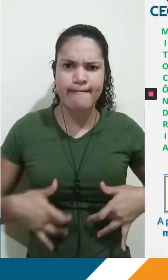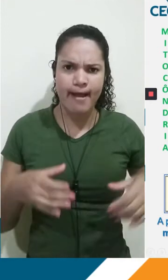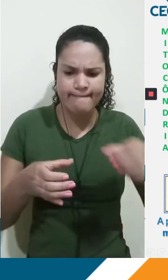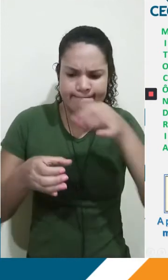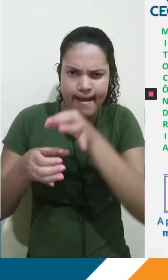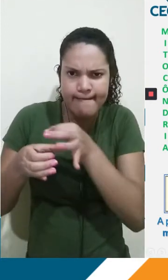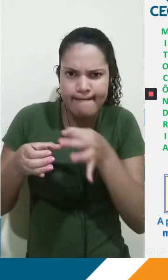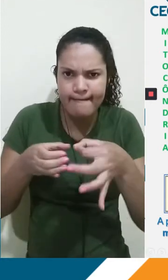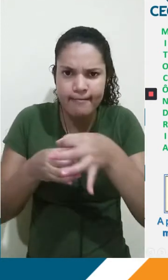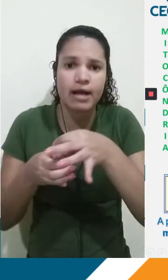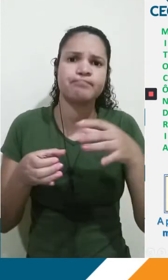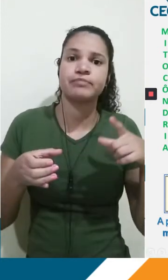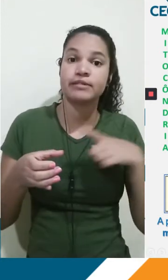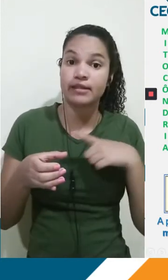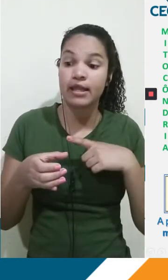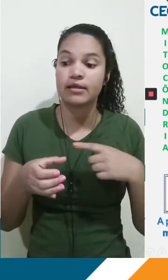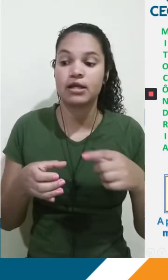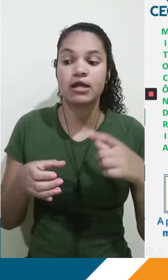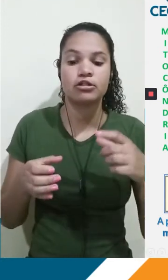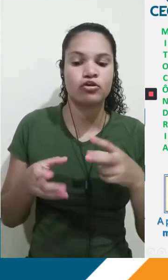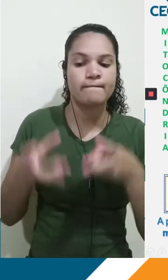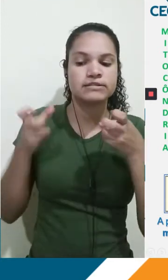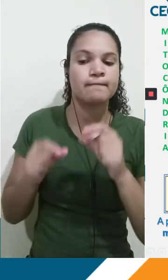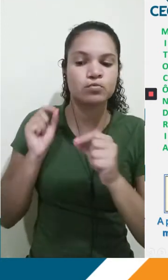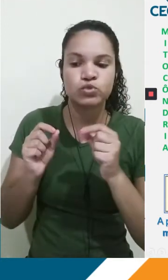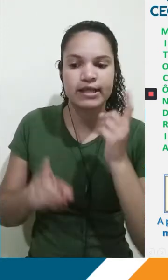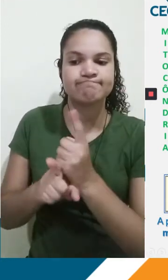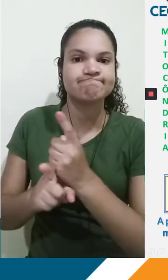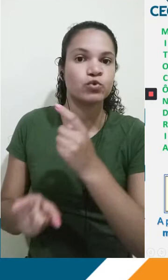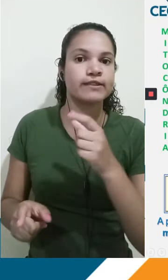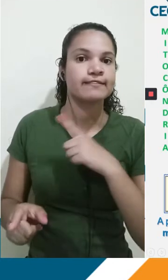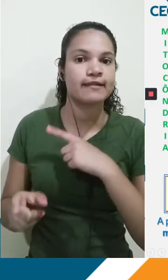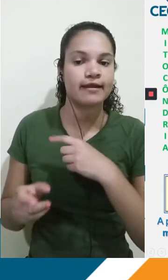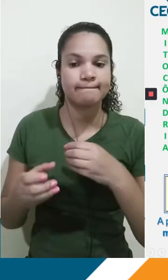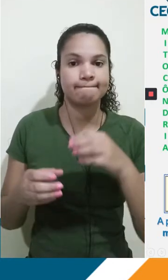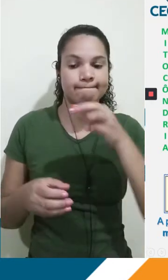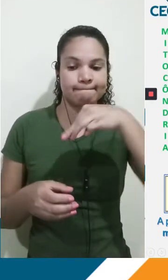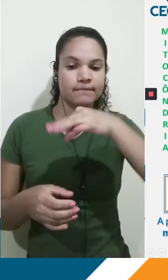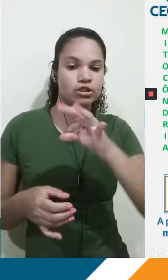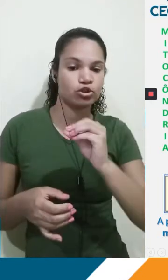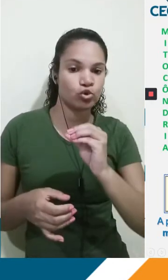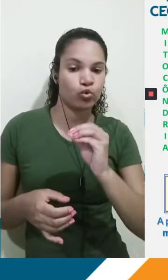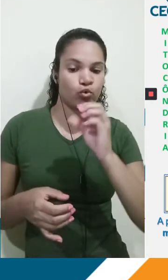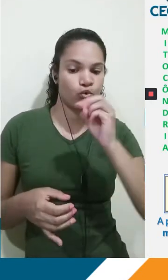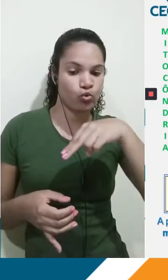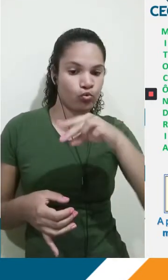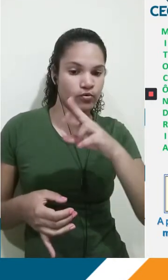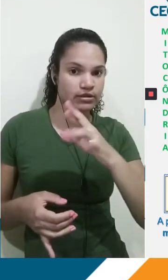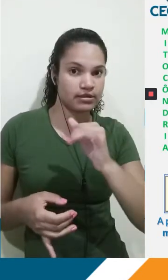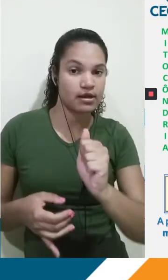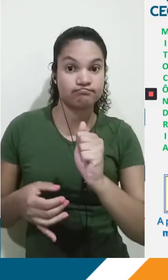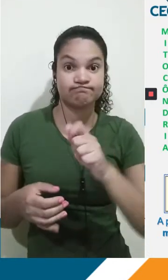e observamos, conseguimos enxergar a presença das mitocôndrias dentro das células eucarióticas.